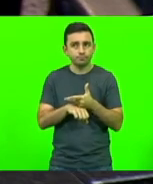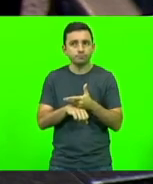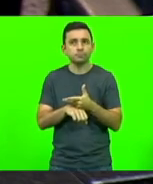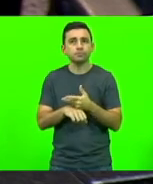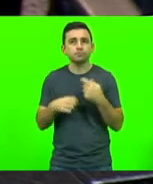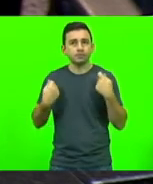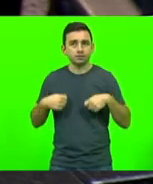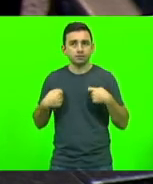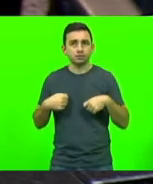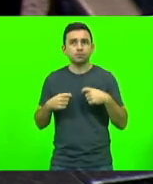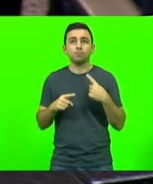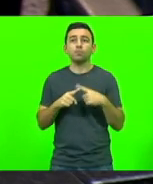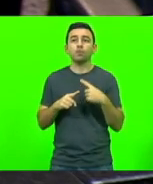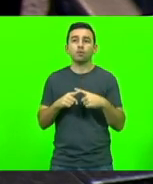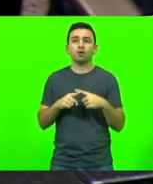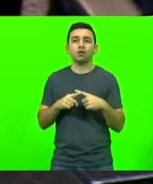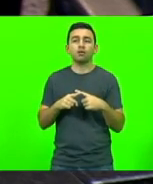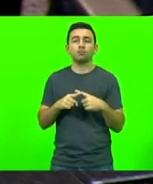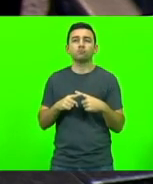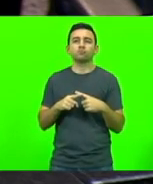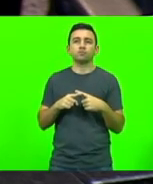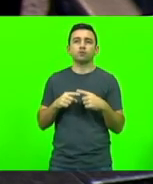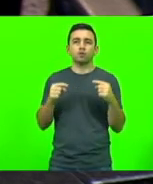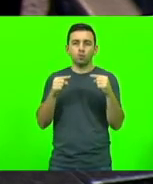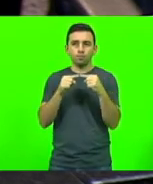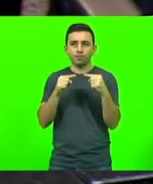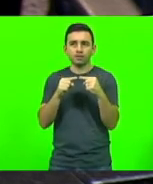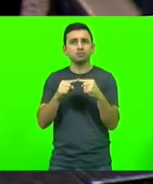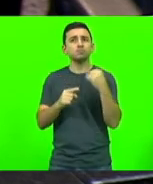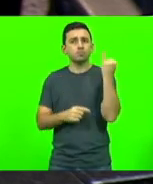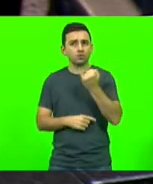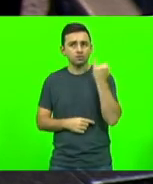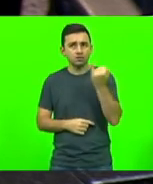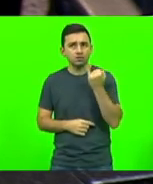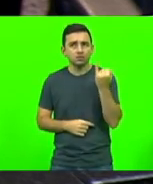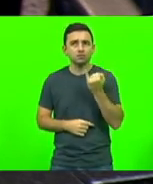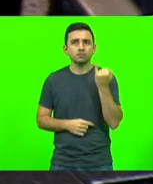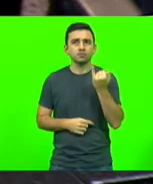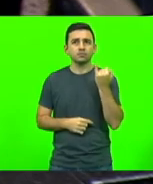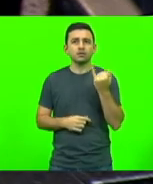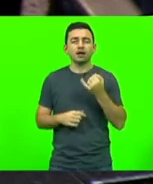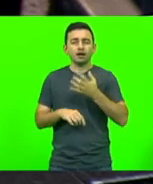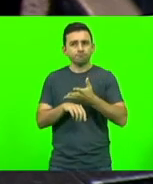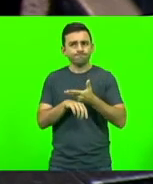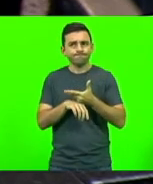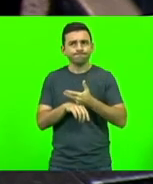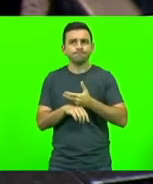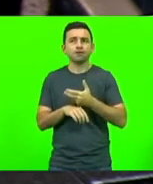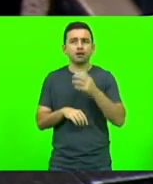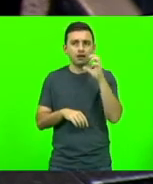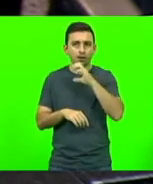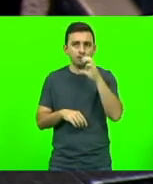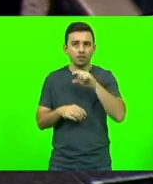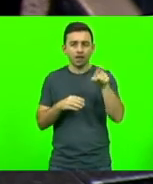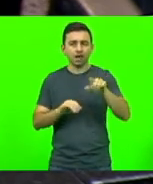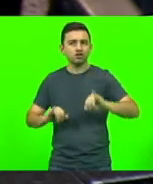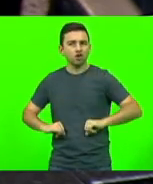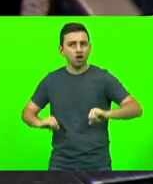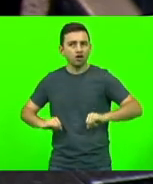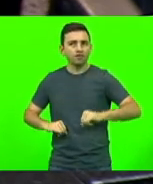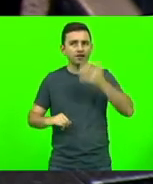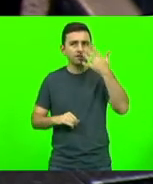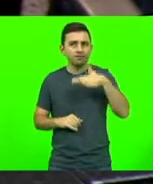devido, proporcional ao caso, à importância do caso, uma velocidade proporcional ao sofrimento das crianças da